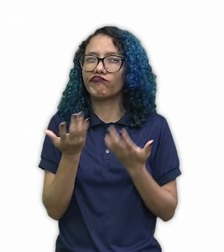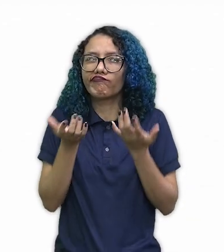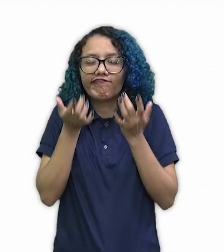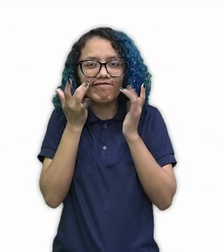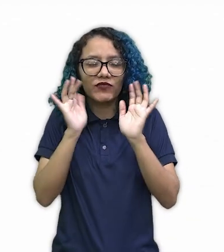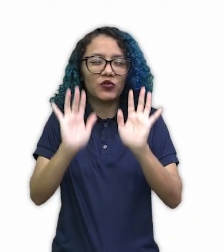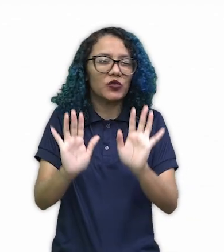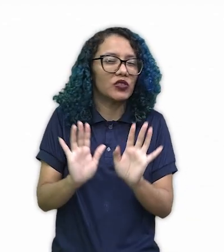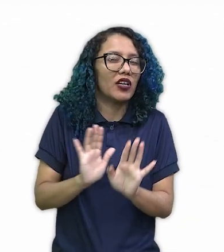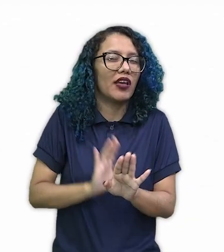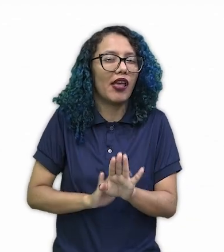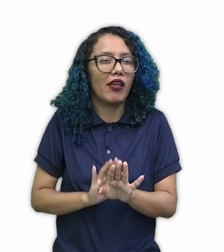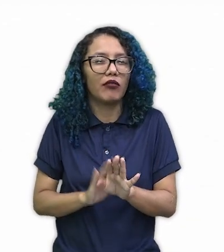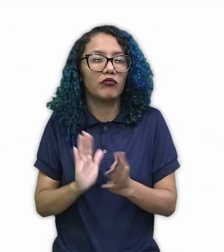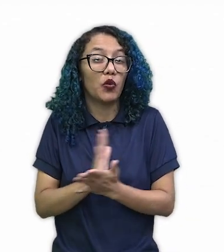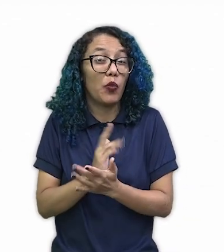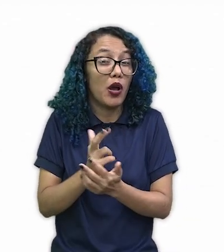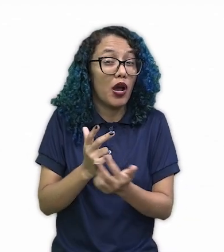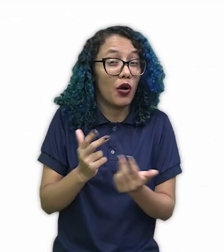que, não sei.